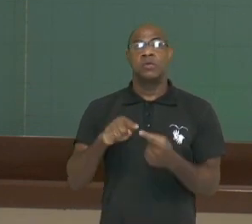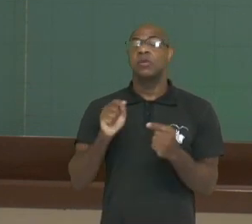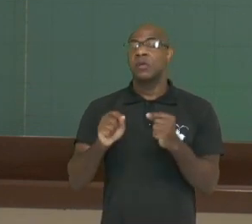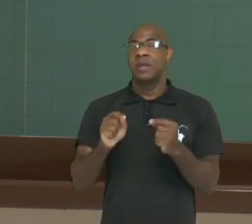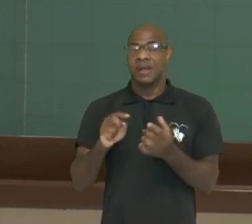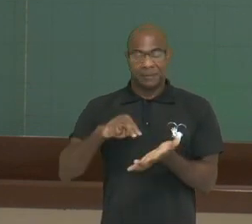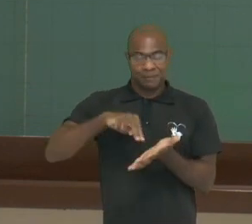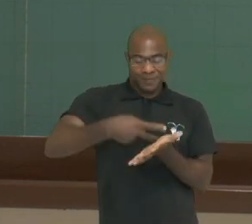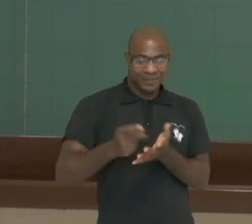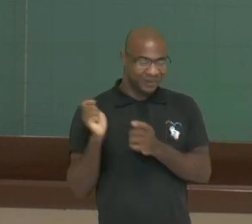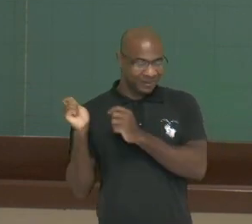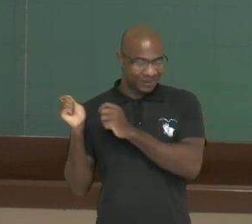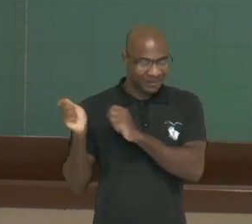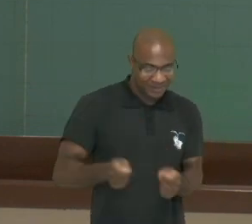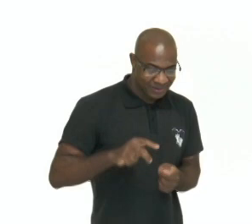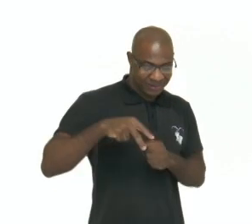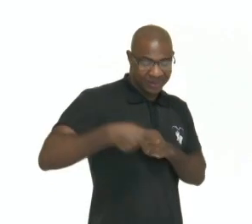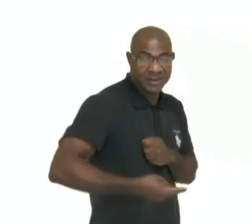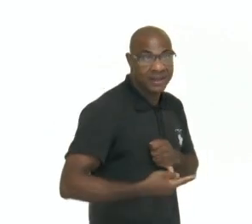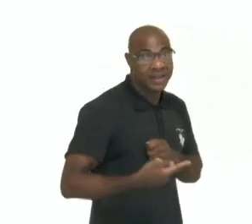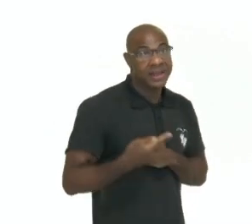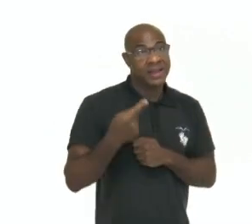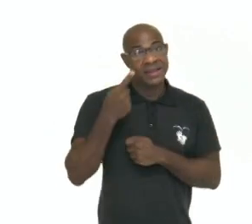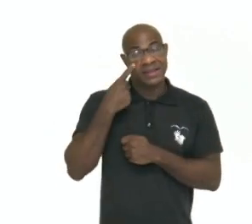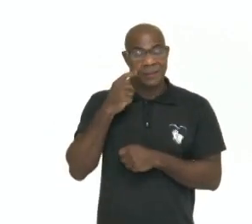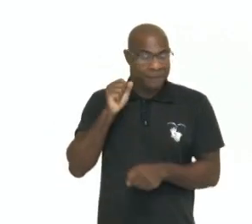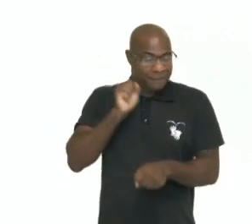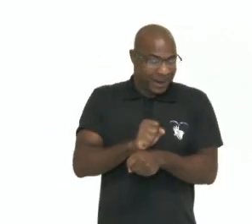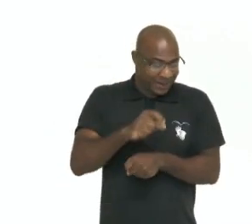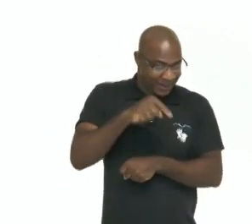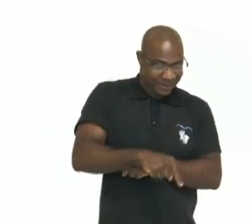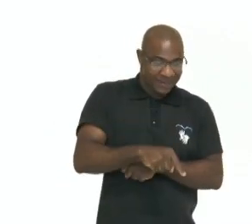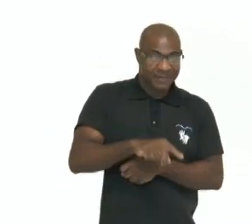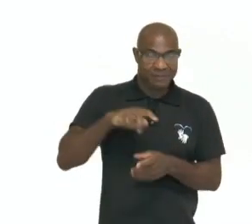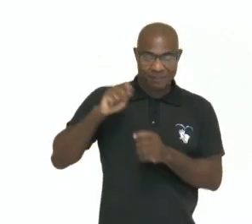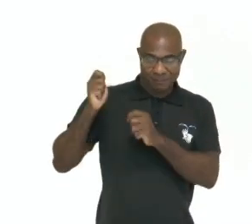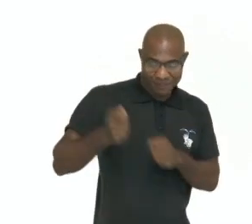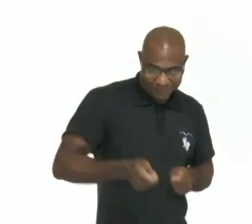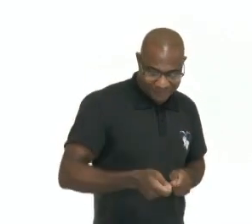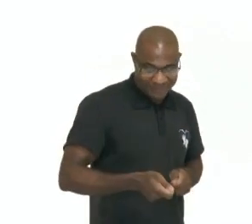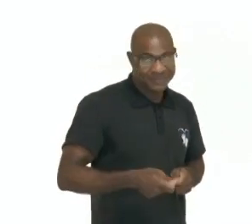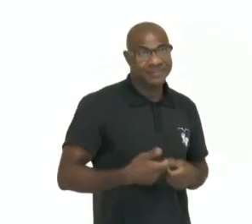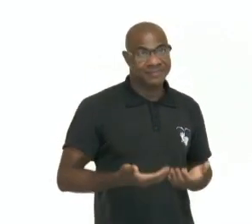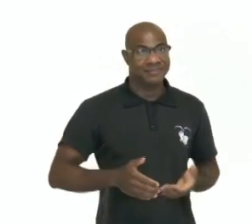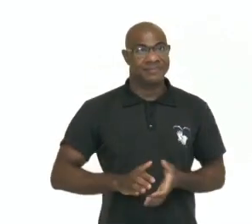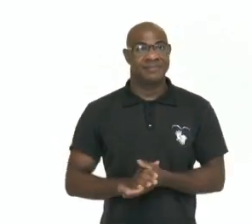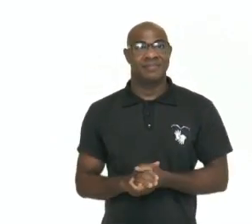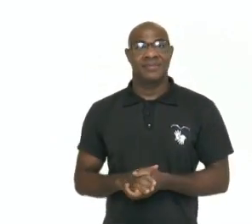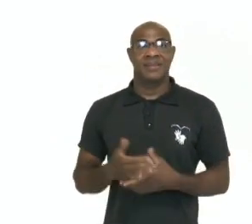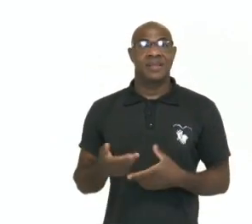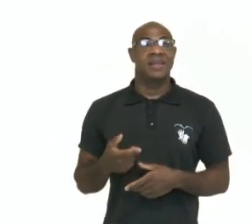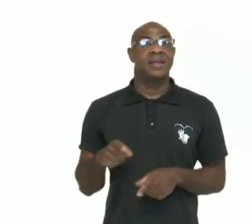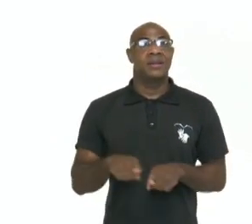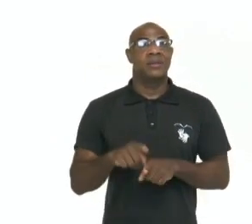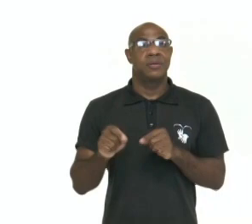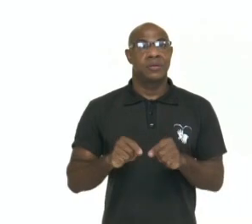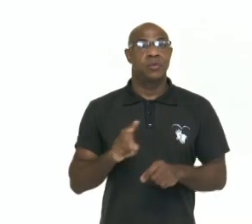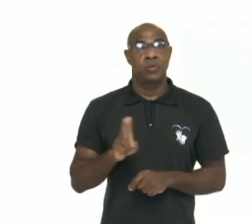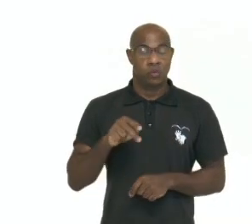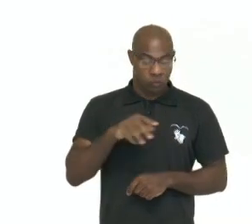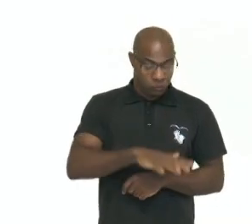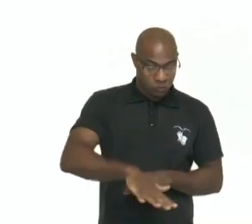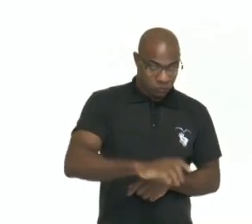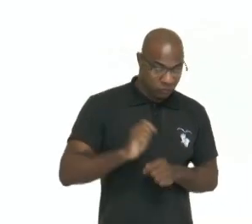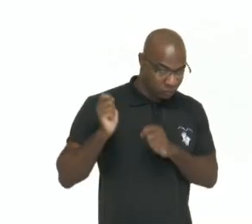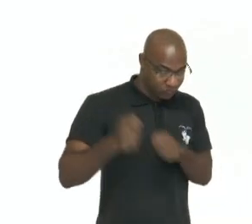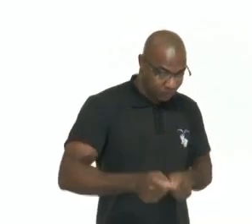derrubar o oponente tentando um ippon. Combate no chão, então Ne Waza.